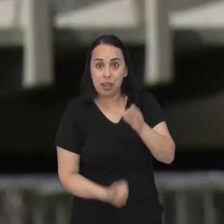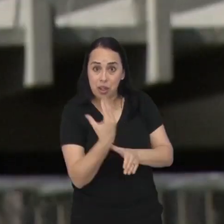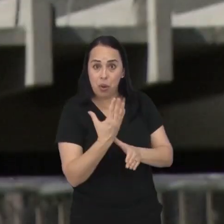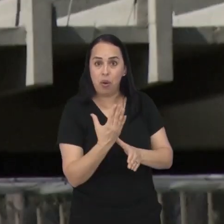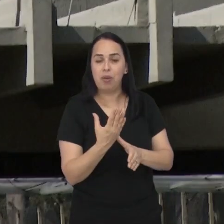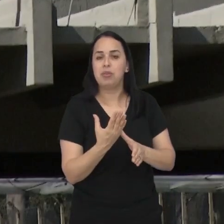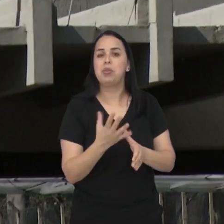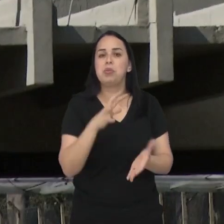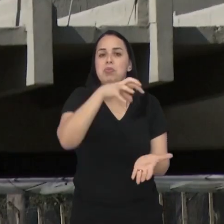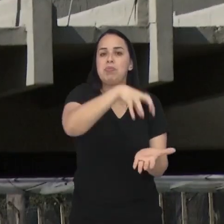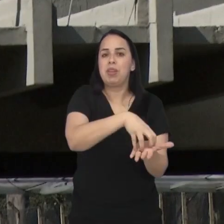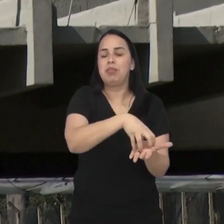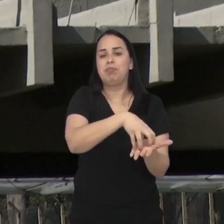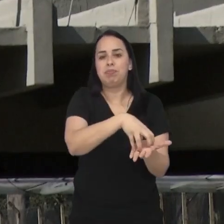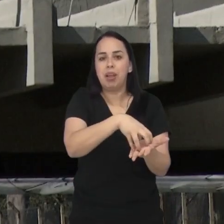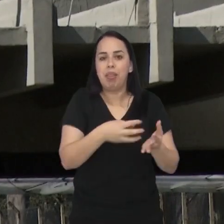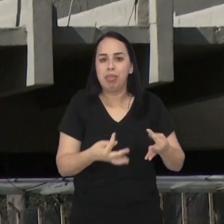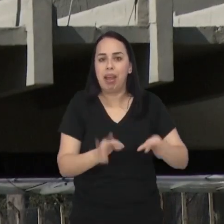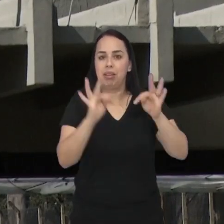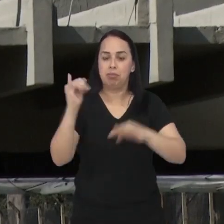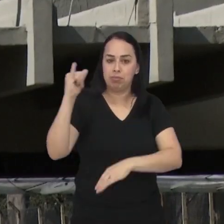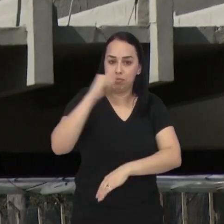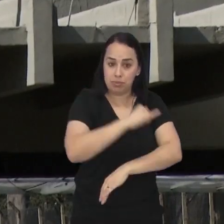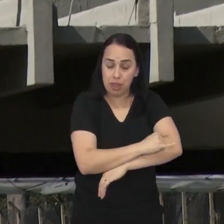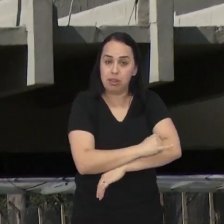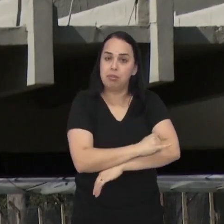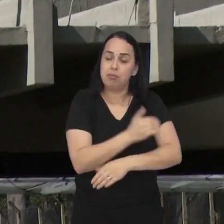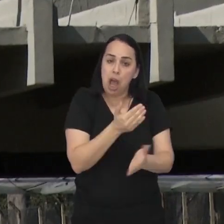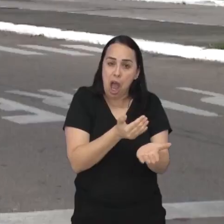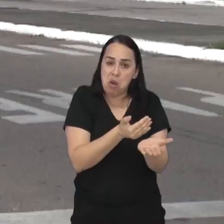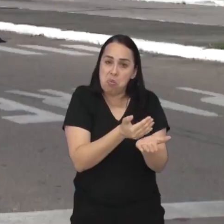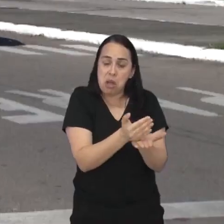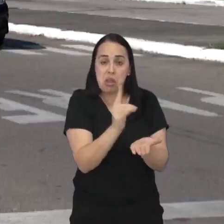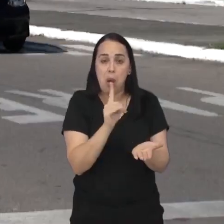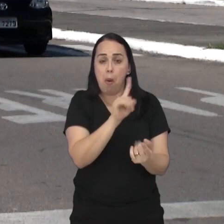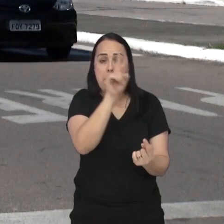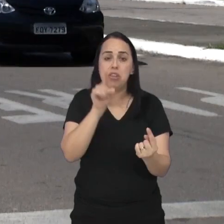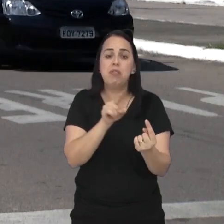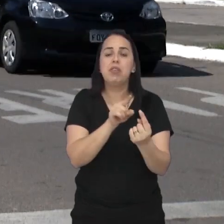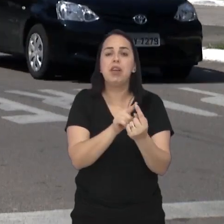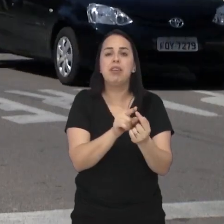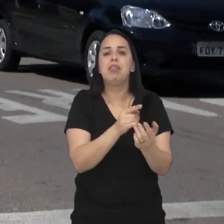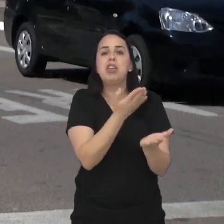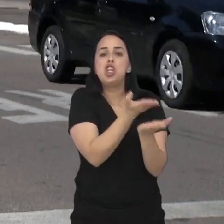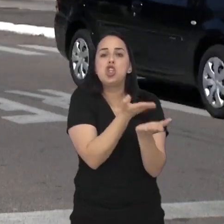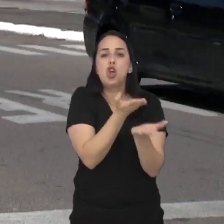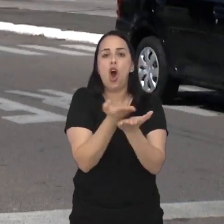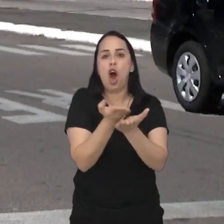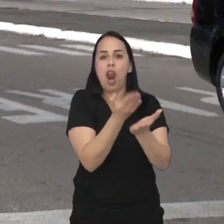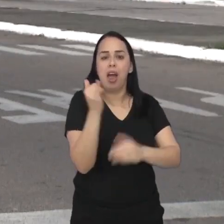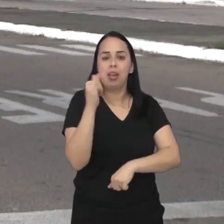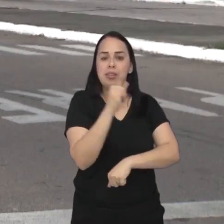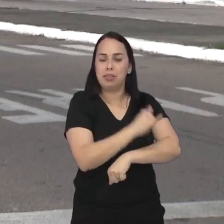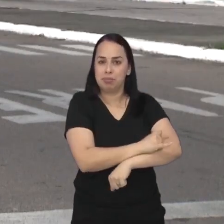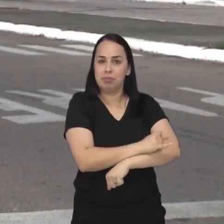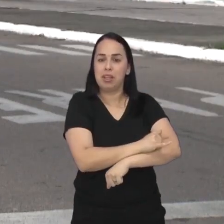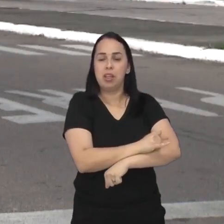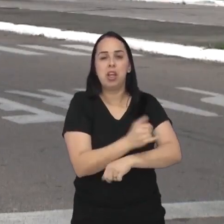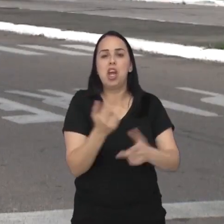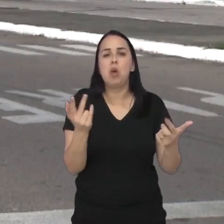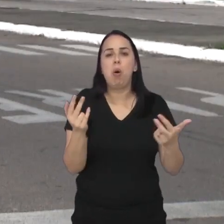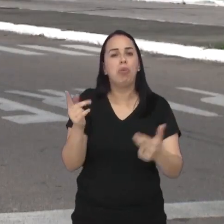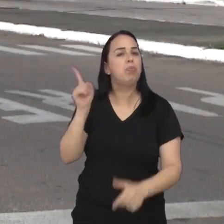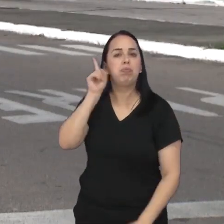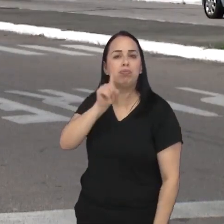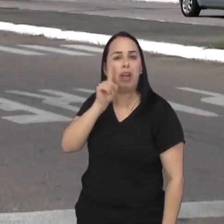DCTA nasceu como Centro Técnico Aeroespacial, na década de 40. Inicialmente, a ideia era projetar uma escola de aeronáutica como